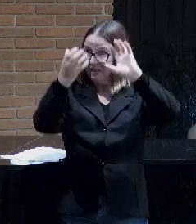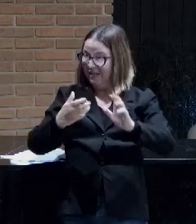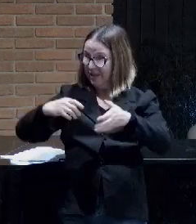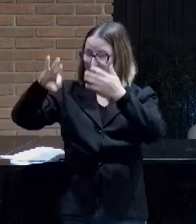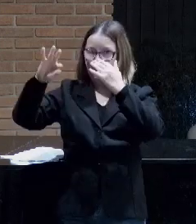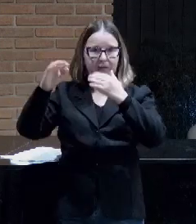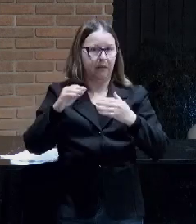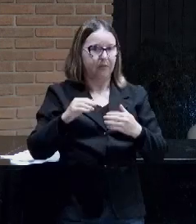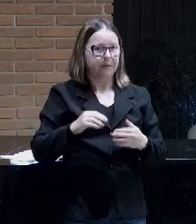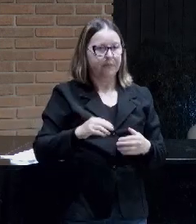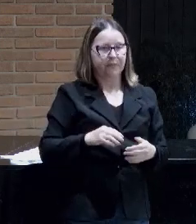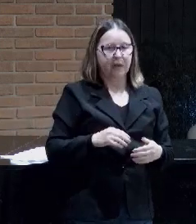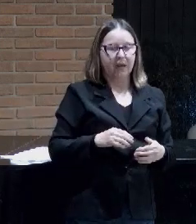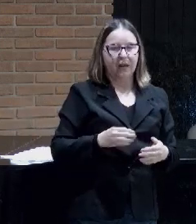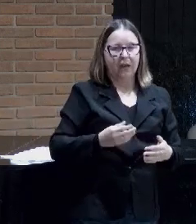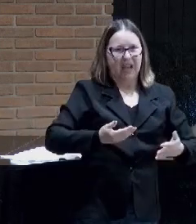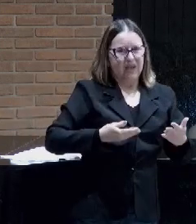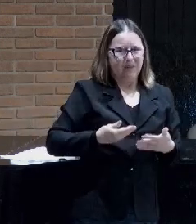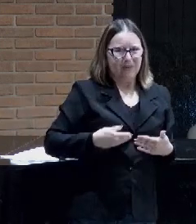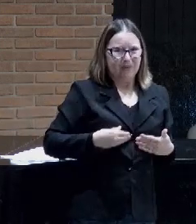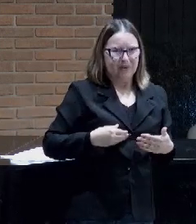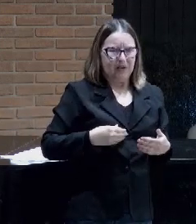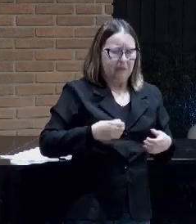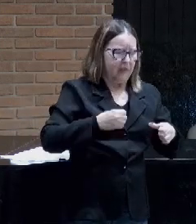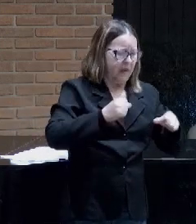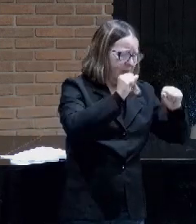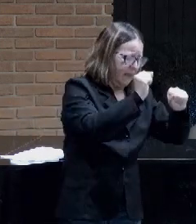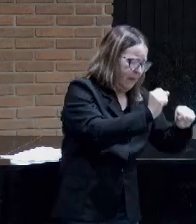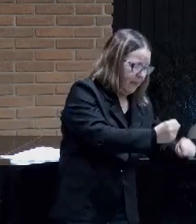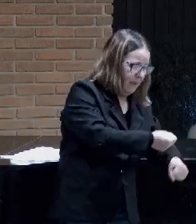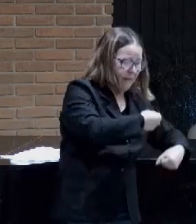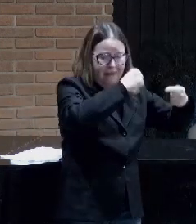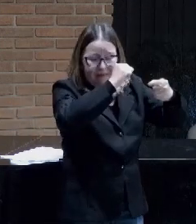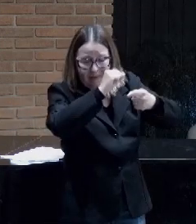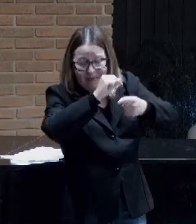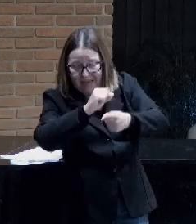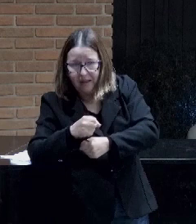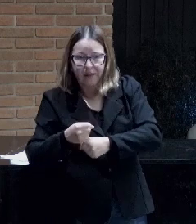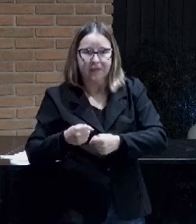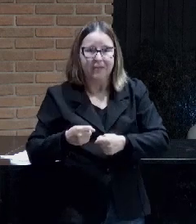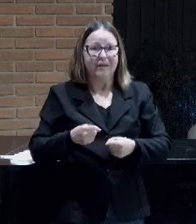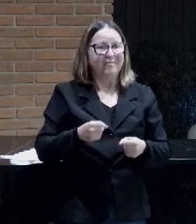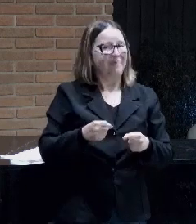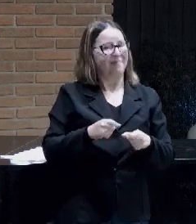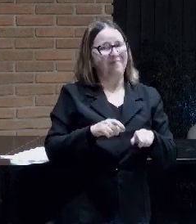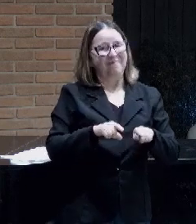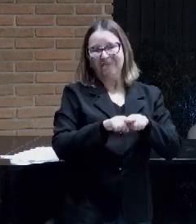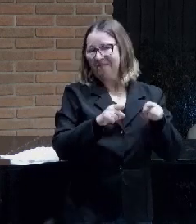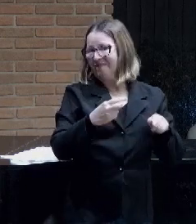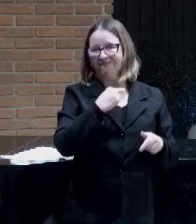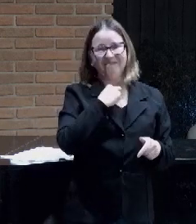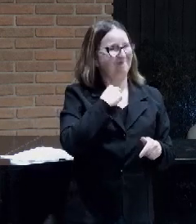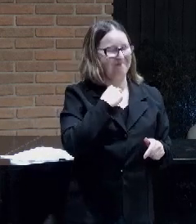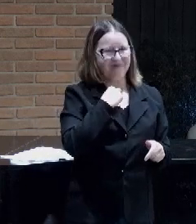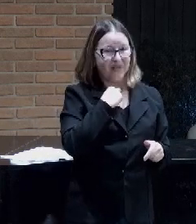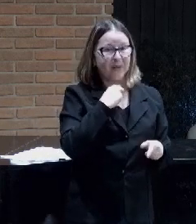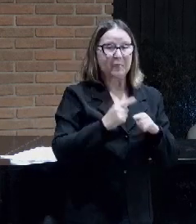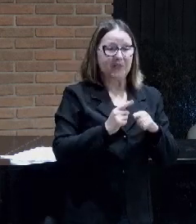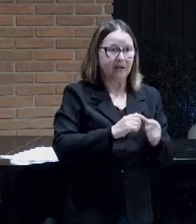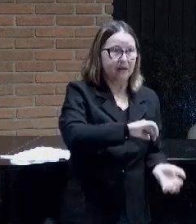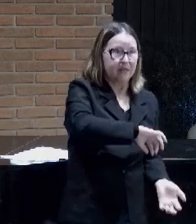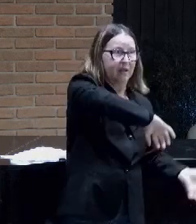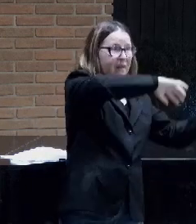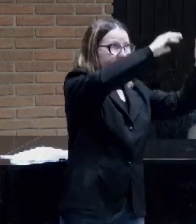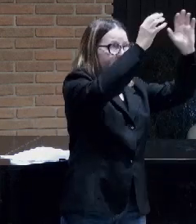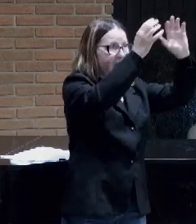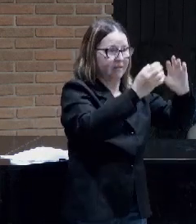homens remavam, esforçando-se constantemente por alcançar a terra, mas não podiam, porque o mar ia se tornando cada vez mais